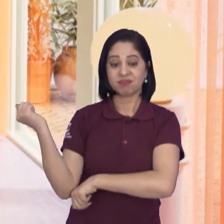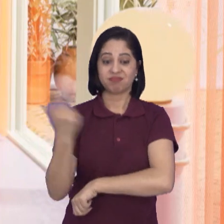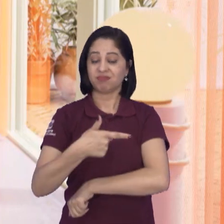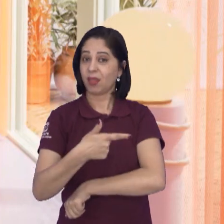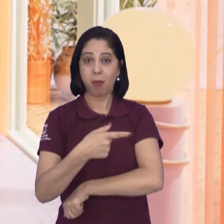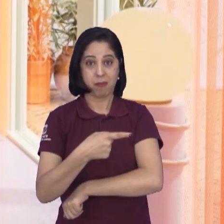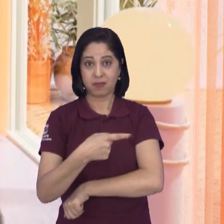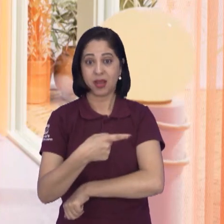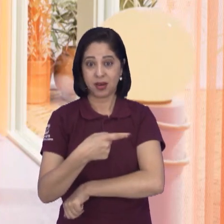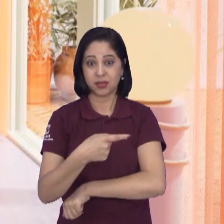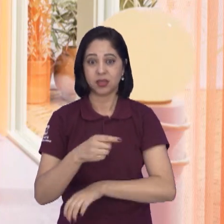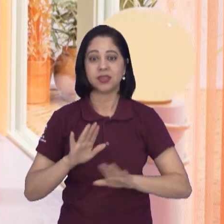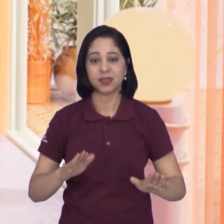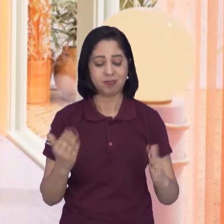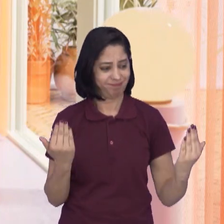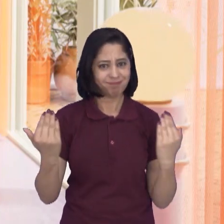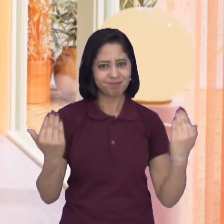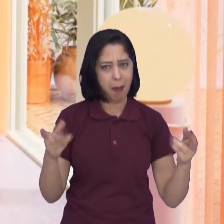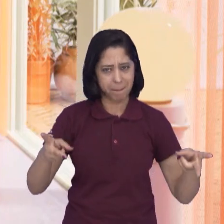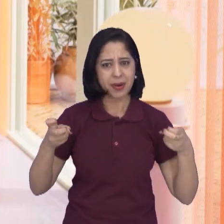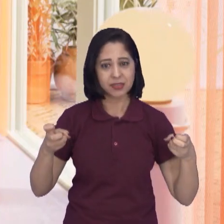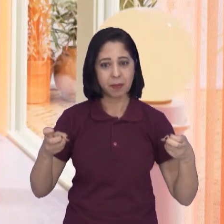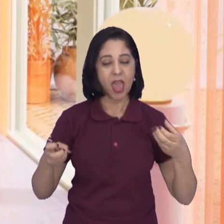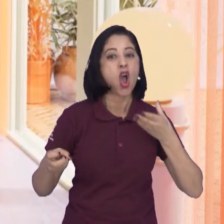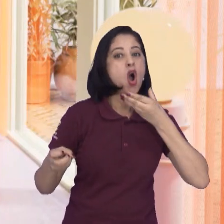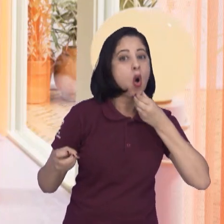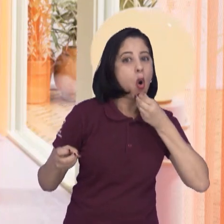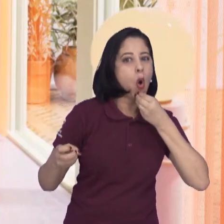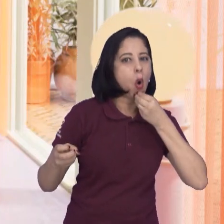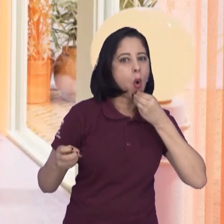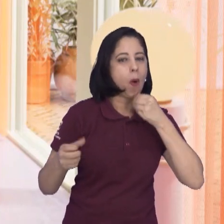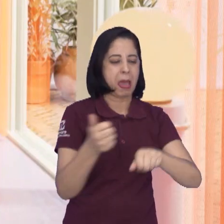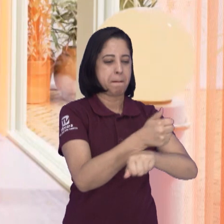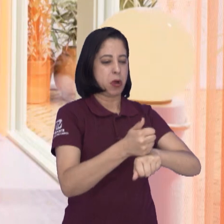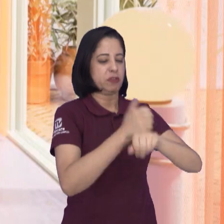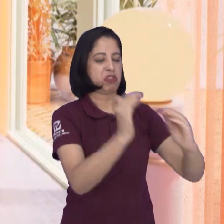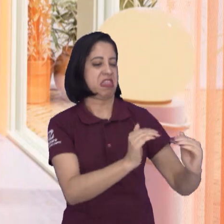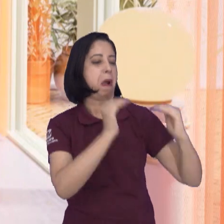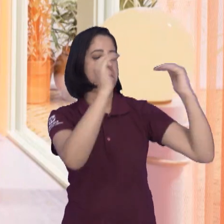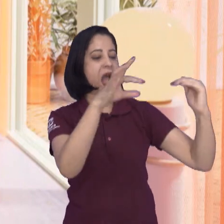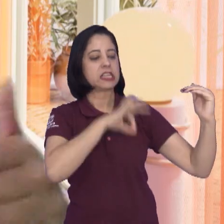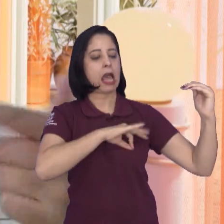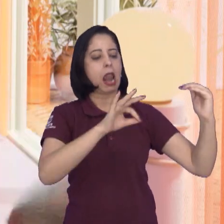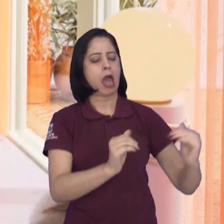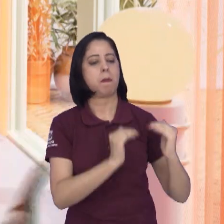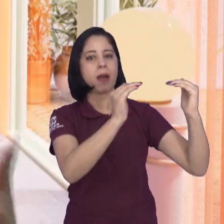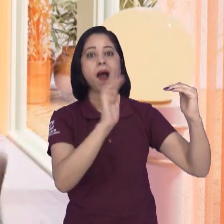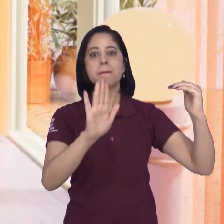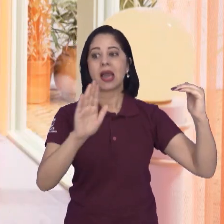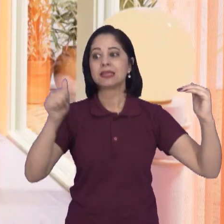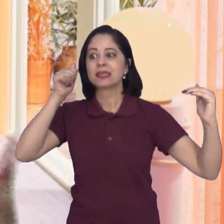Na verdade, a gente consegue ver essa diferença. Os homens estão com cargos melhores, salários melhores, porém as